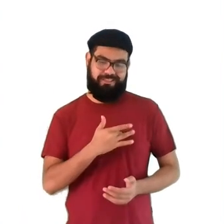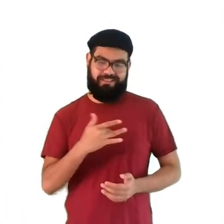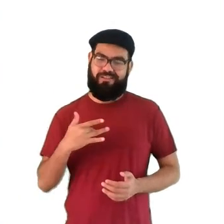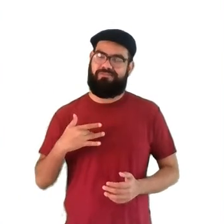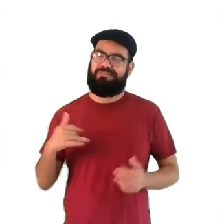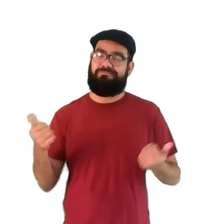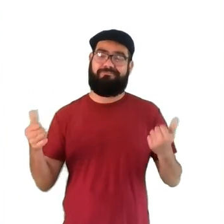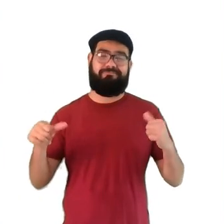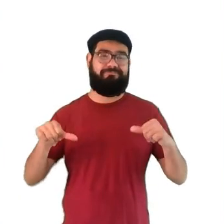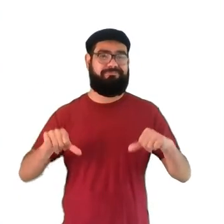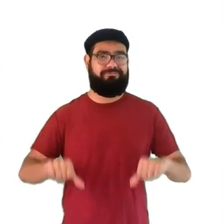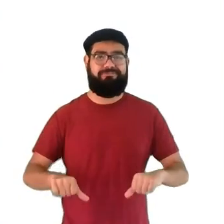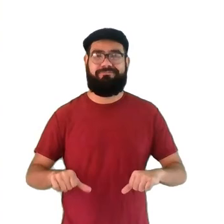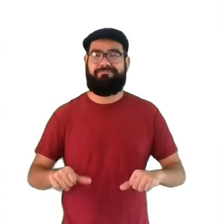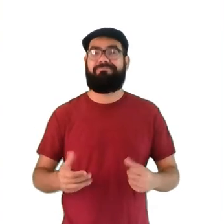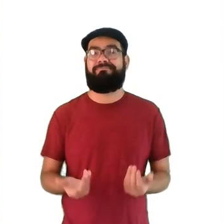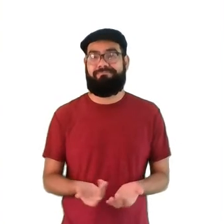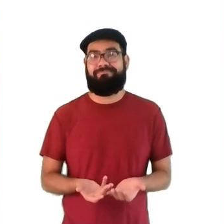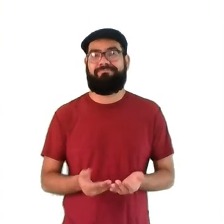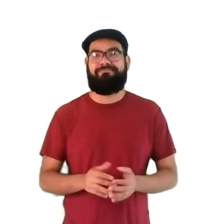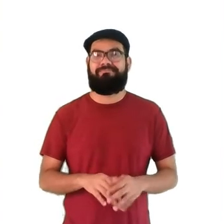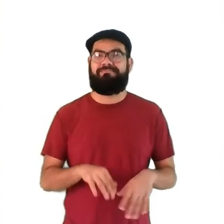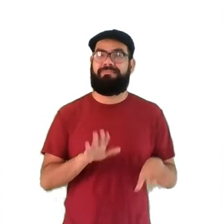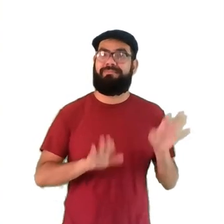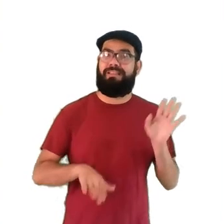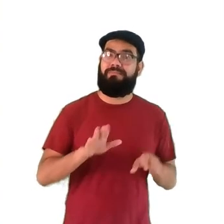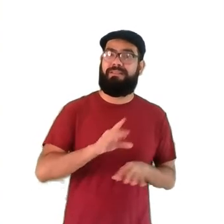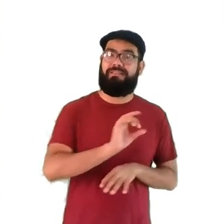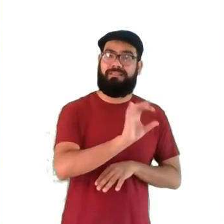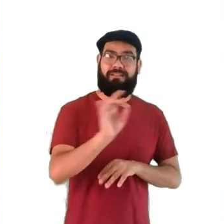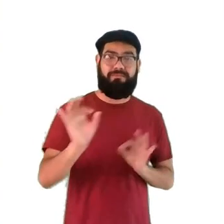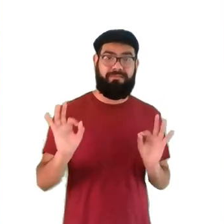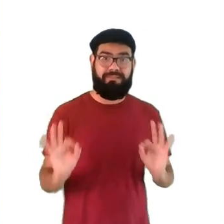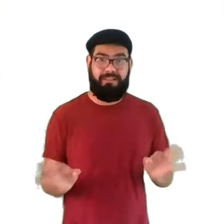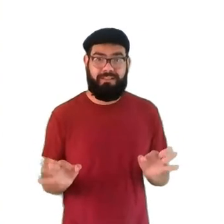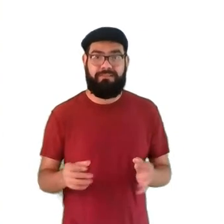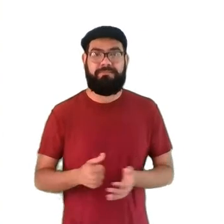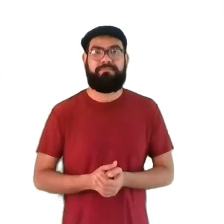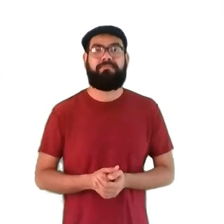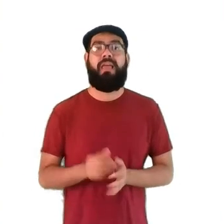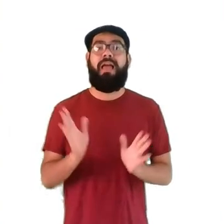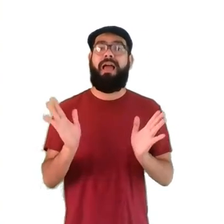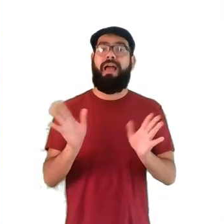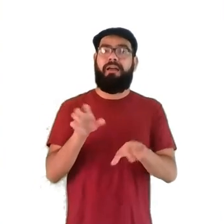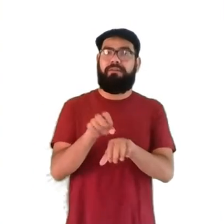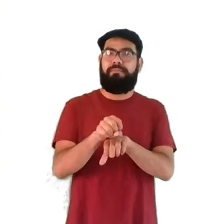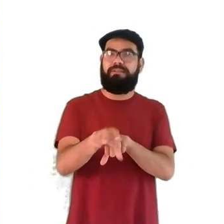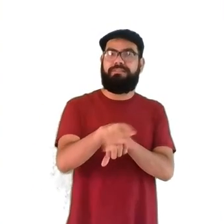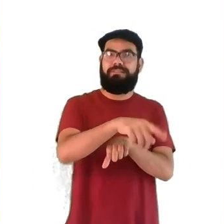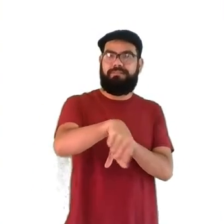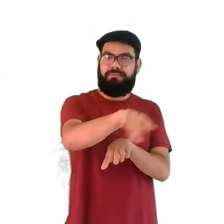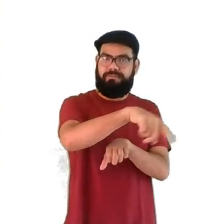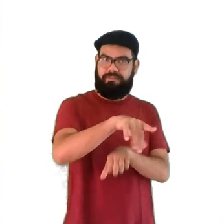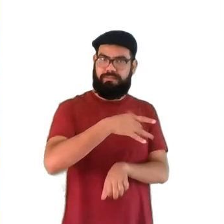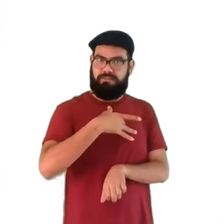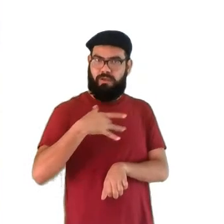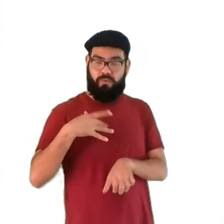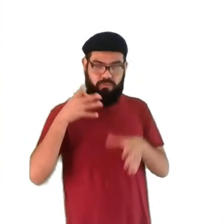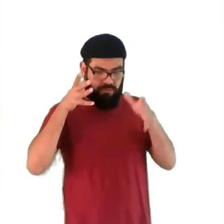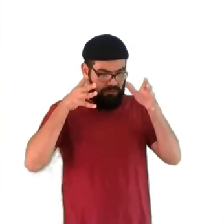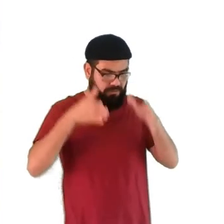um pouco mais debilitada, certo? E mais uma dica em relação à questão da saúde. Vamos